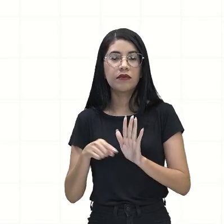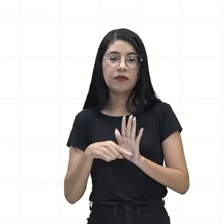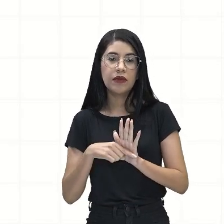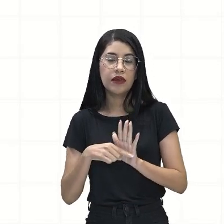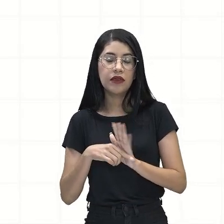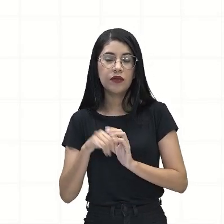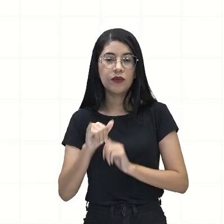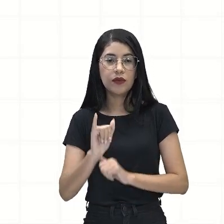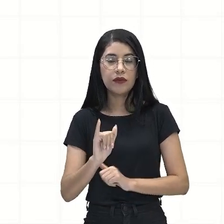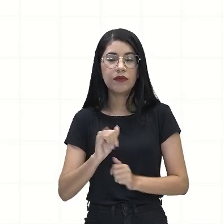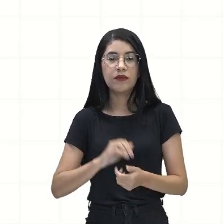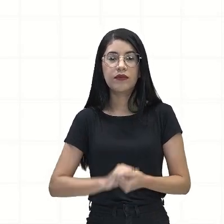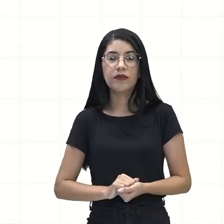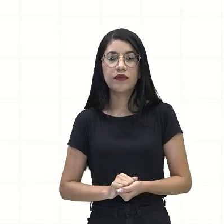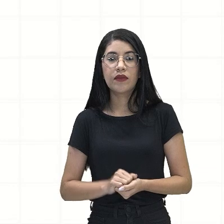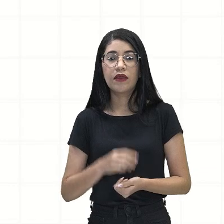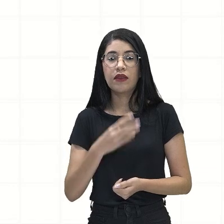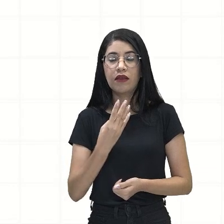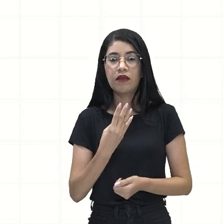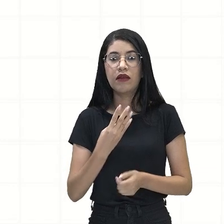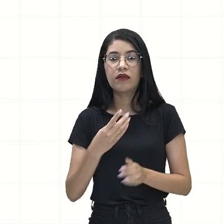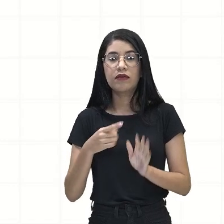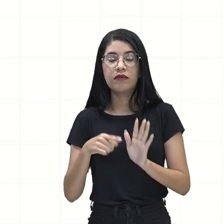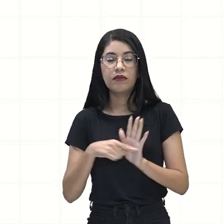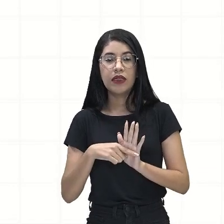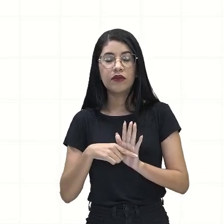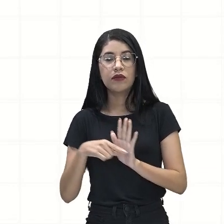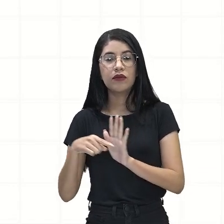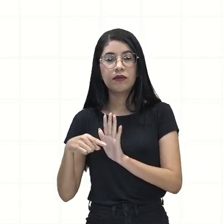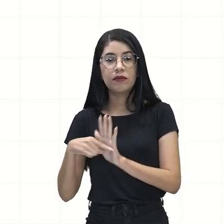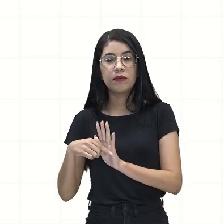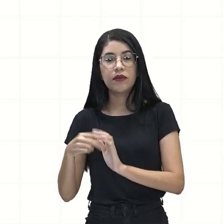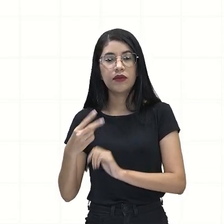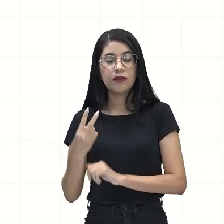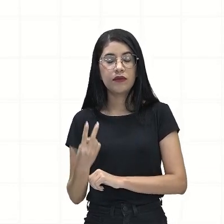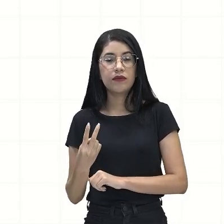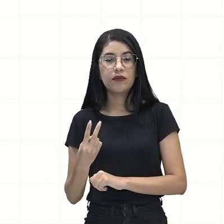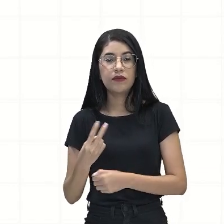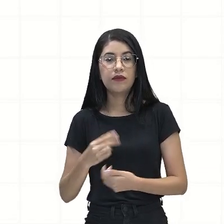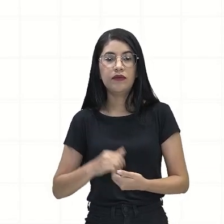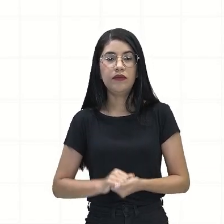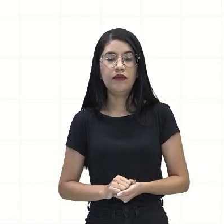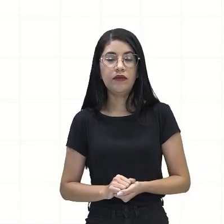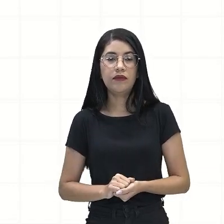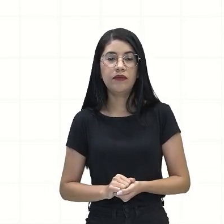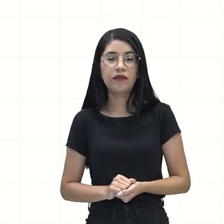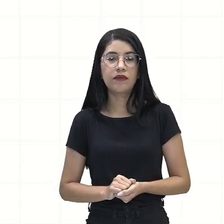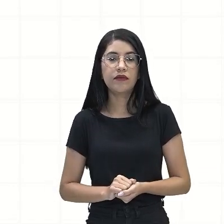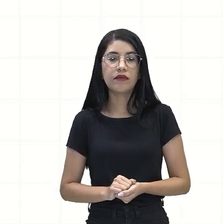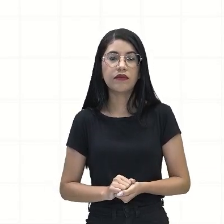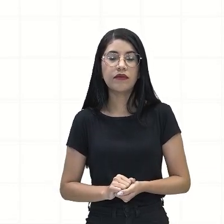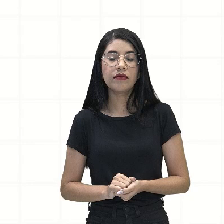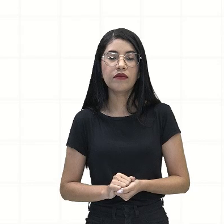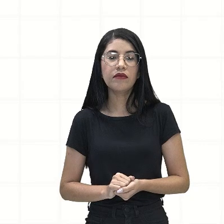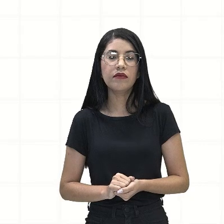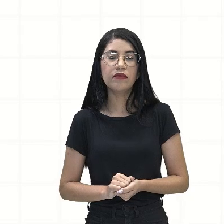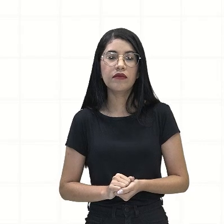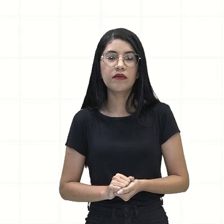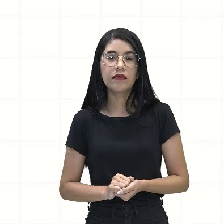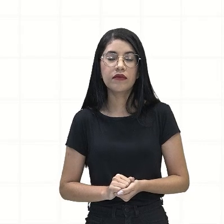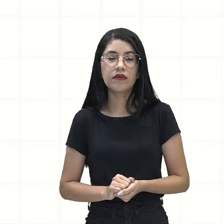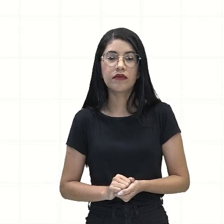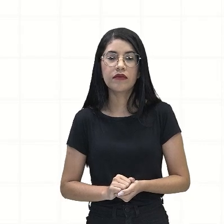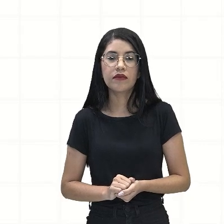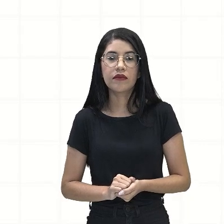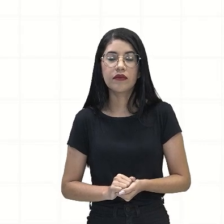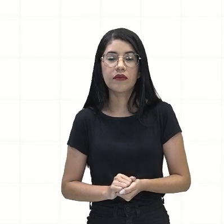y, né? 4 menos 2, que vai dar 4 mais